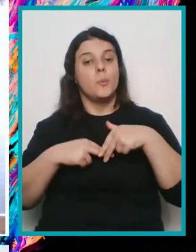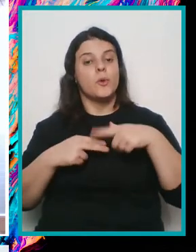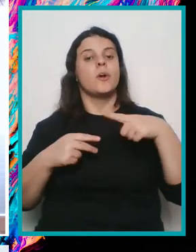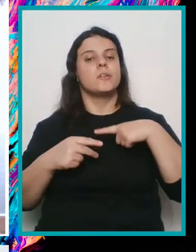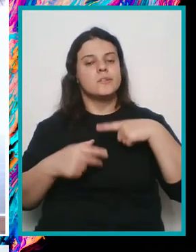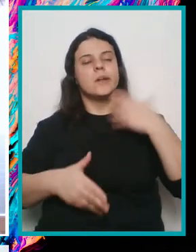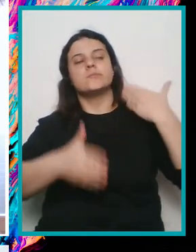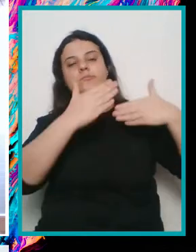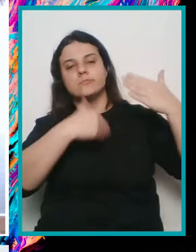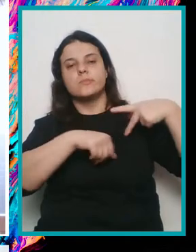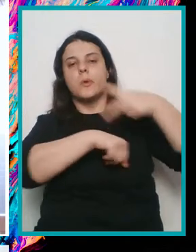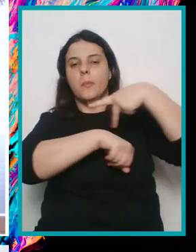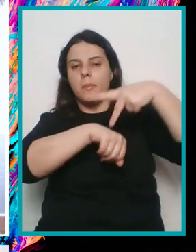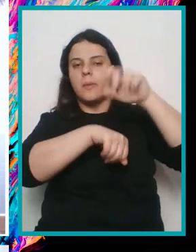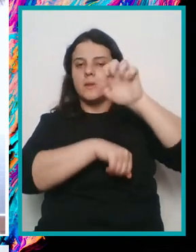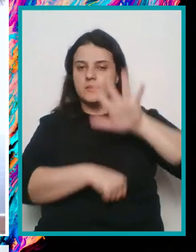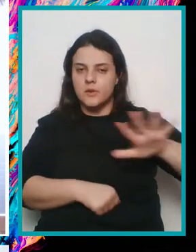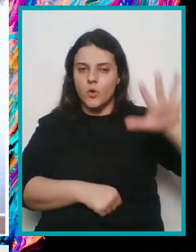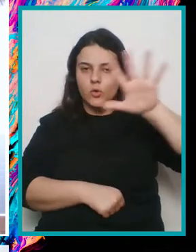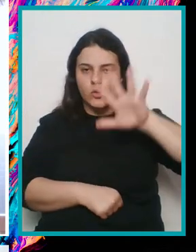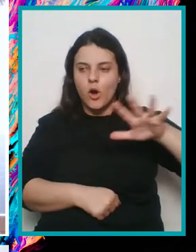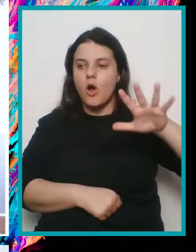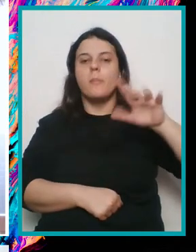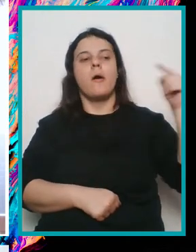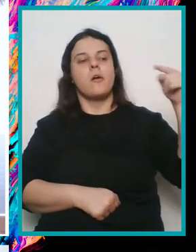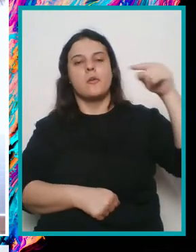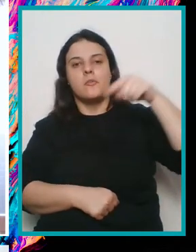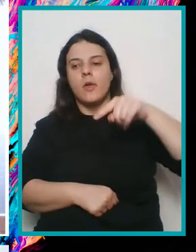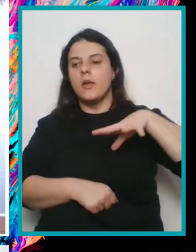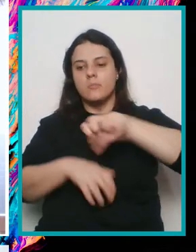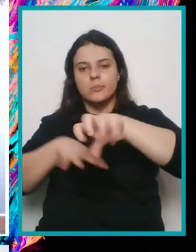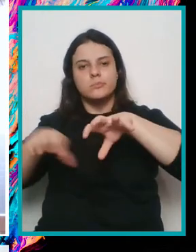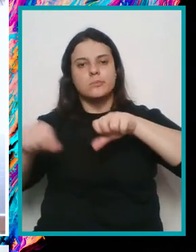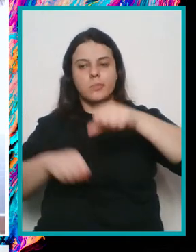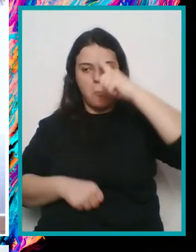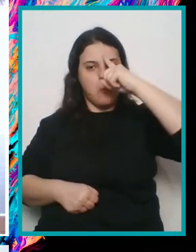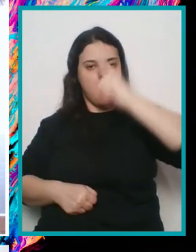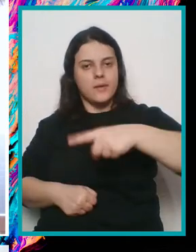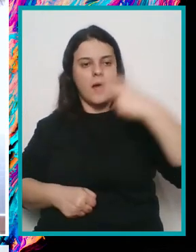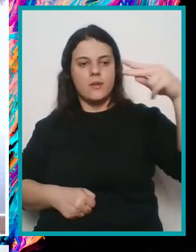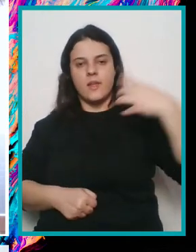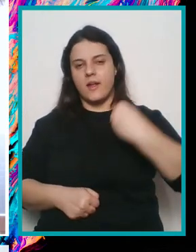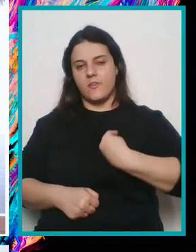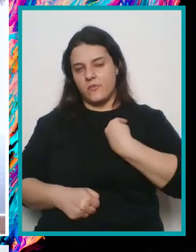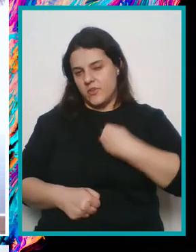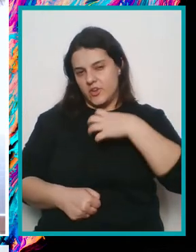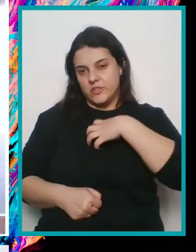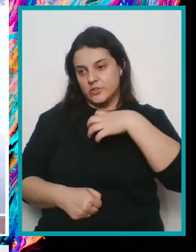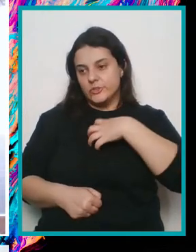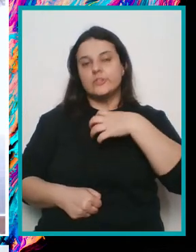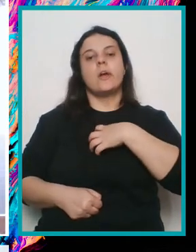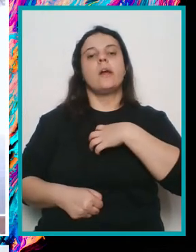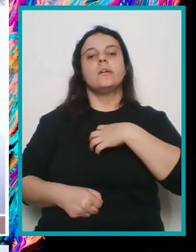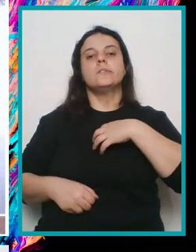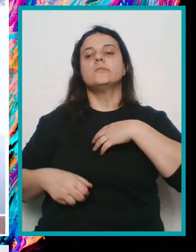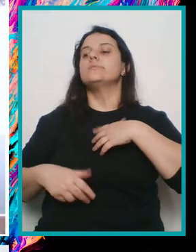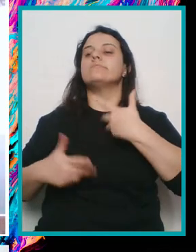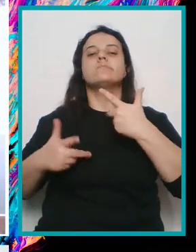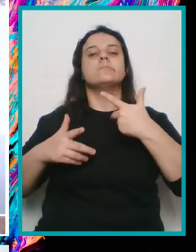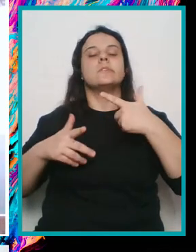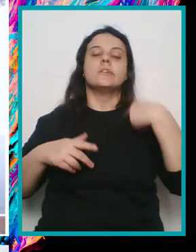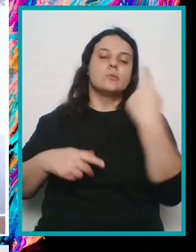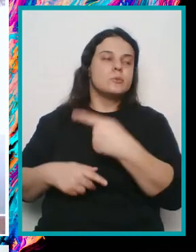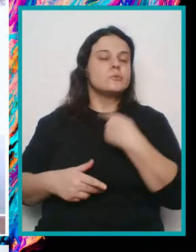e até hoje sofremos das consequências das mudanças do clima, justamente causadas pela intensa industrialização